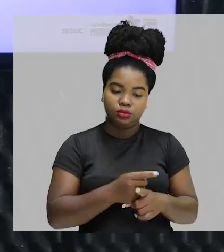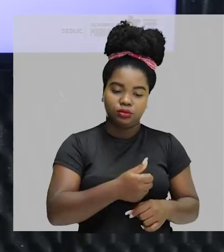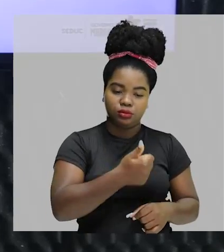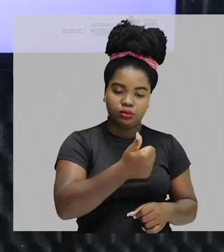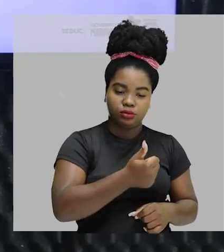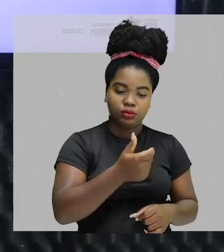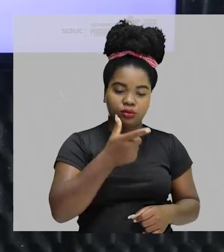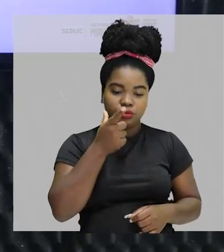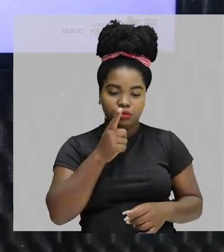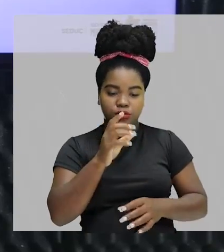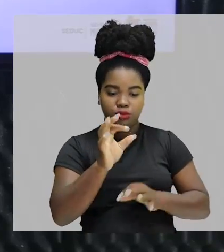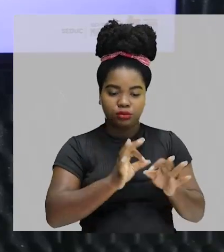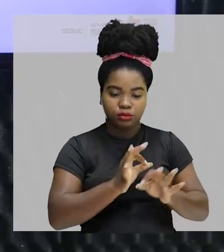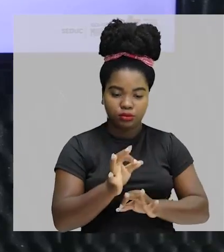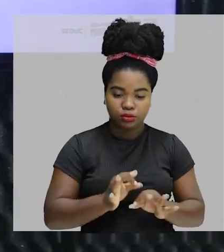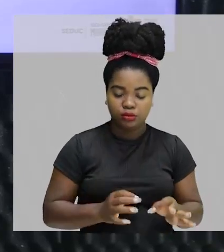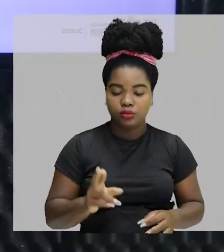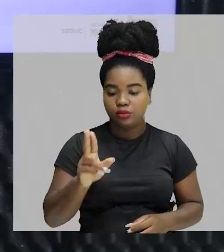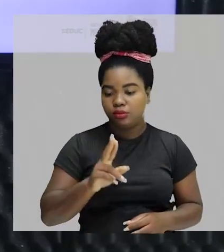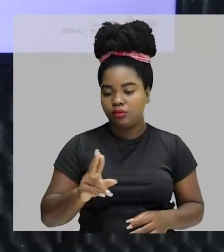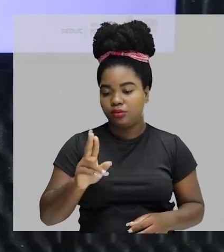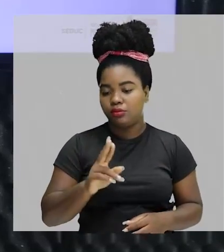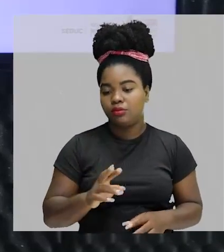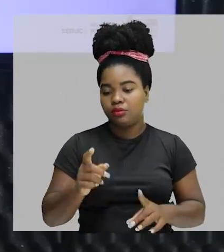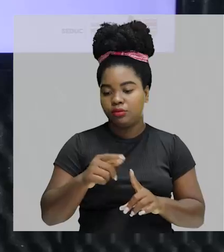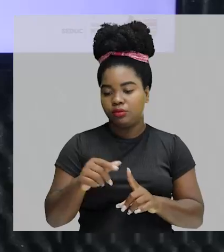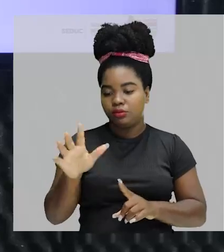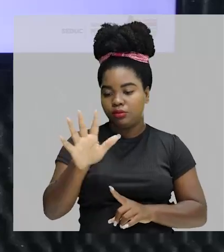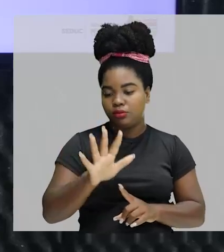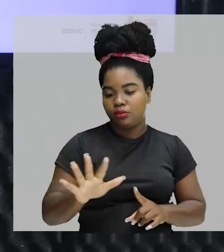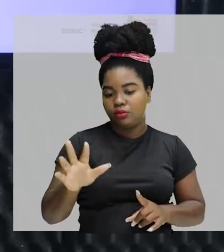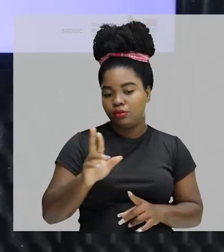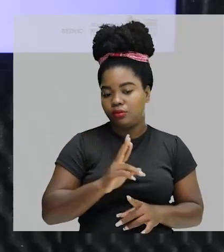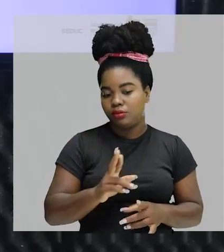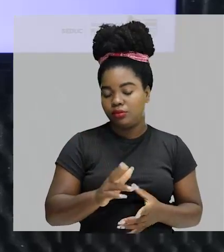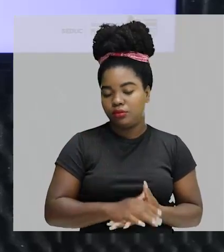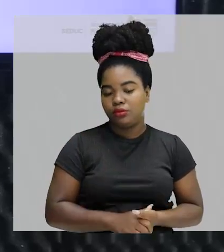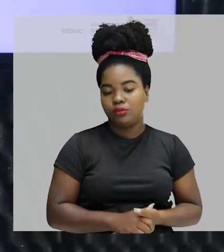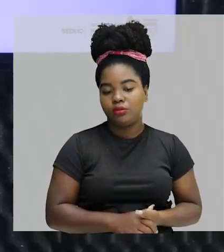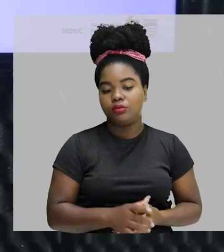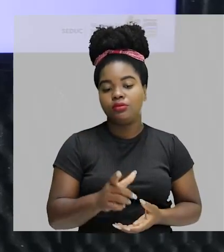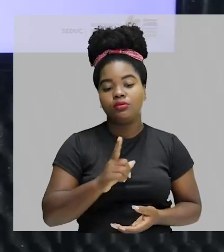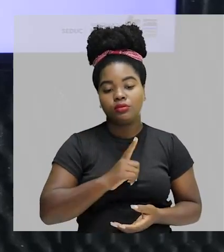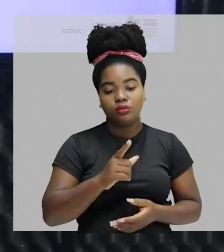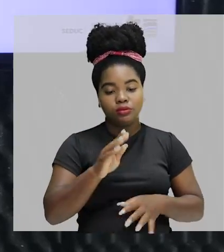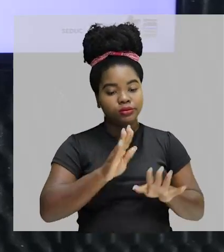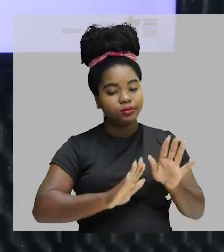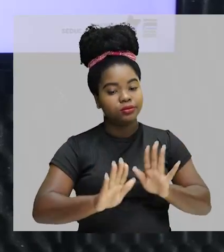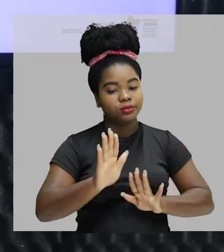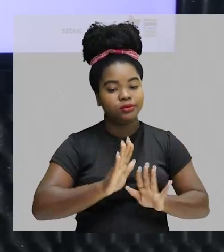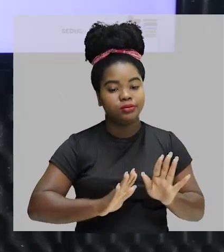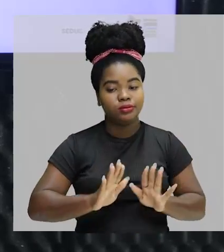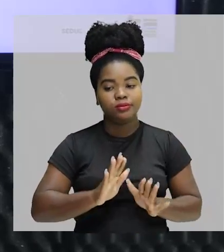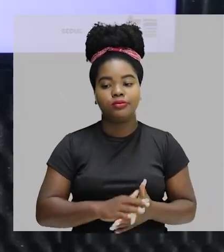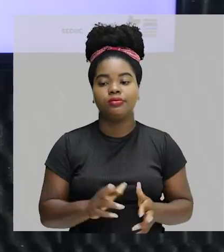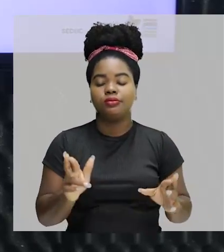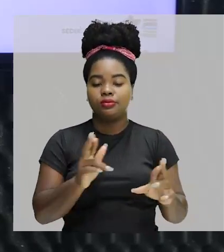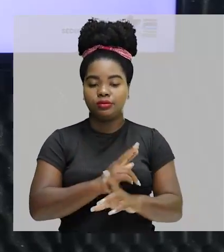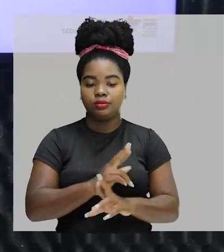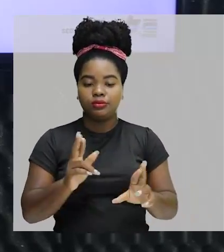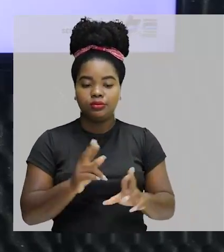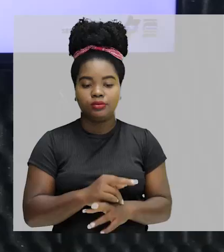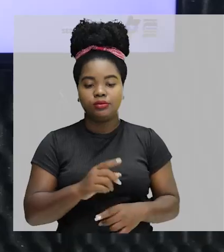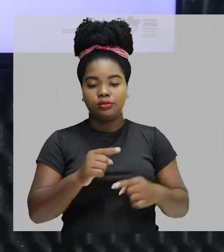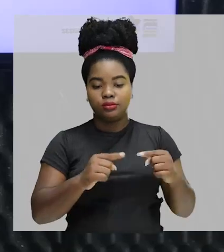estou conseguindo resolver e vou usar o termo geral para resolver, eu tenho que tomar cuidado em relação à